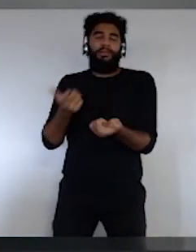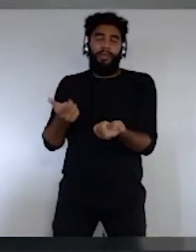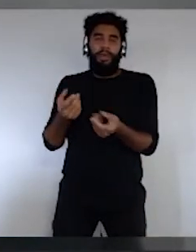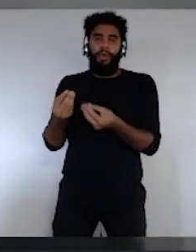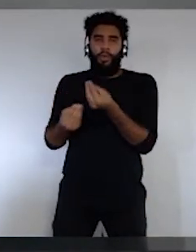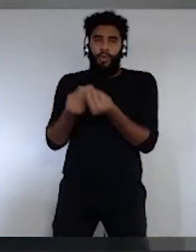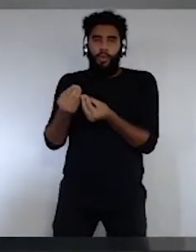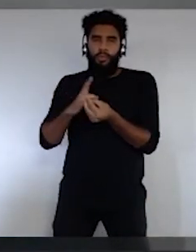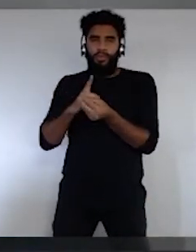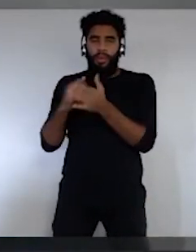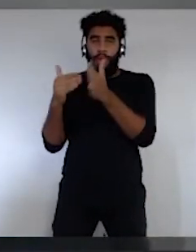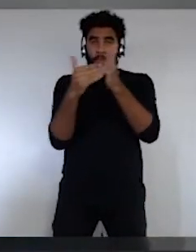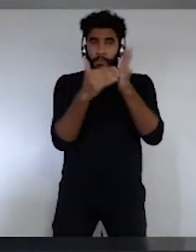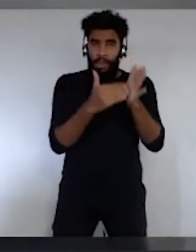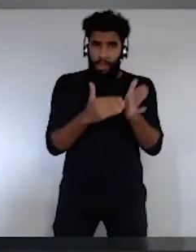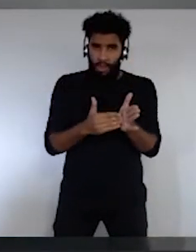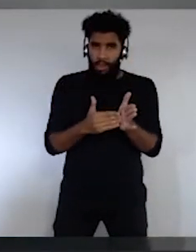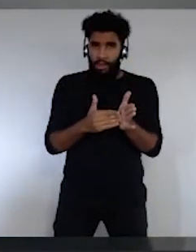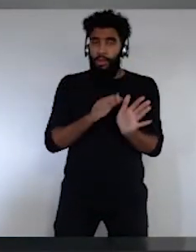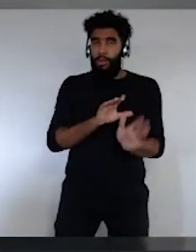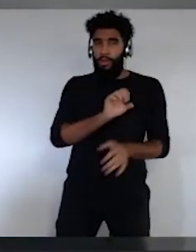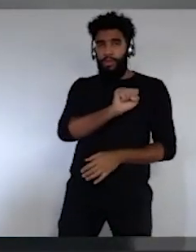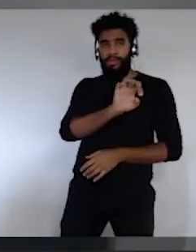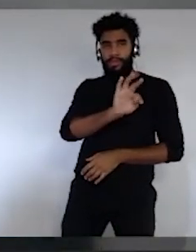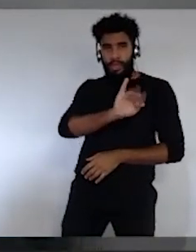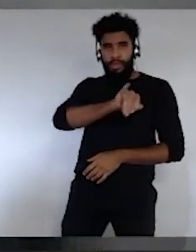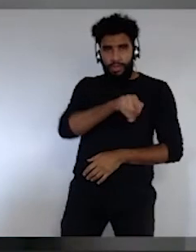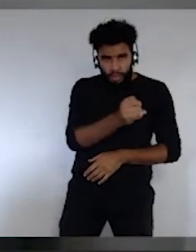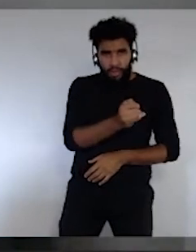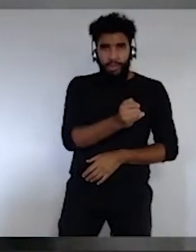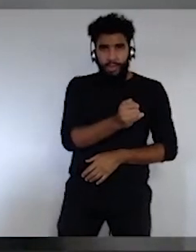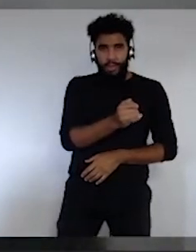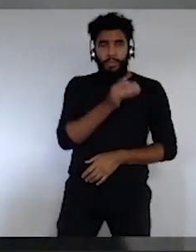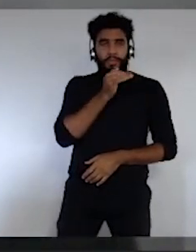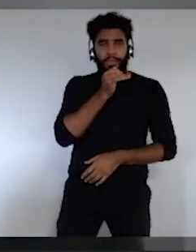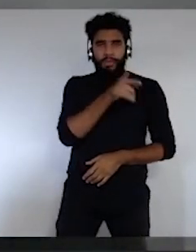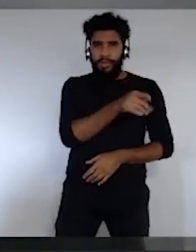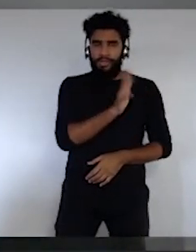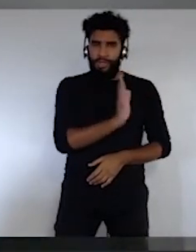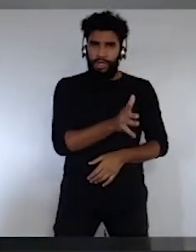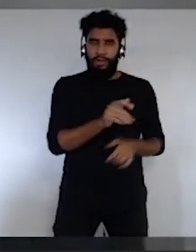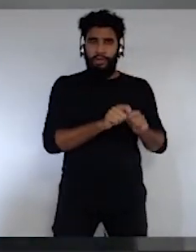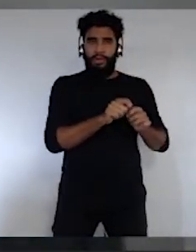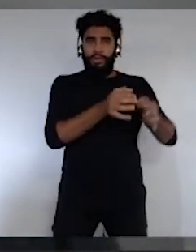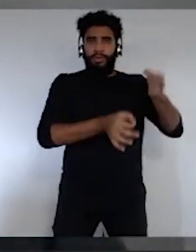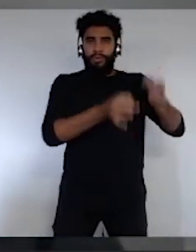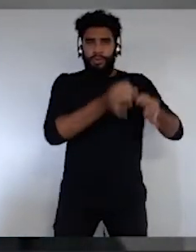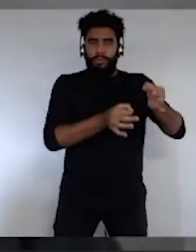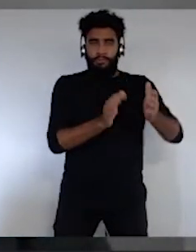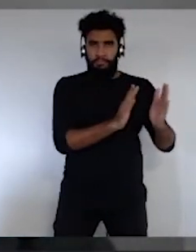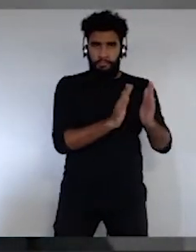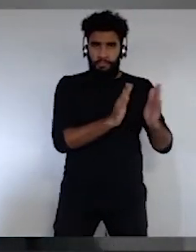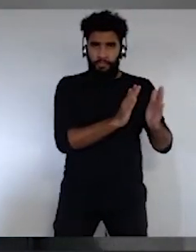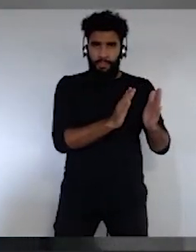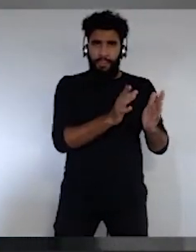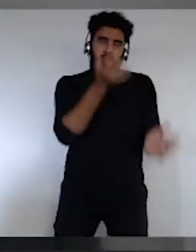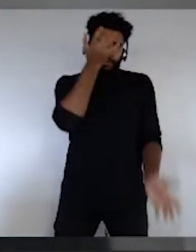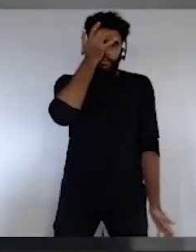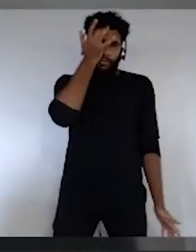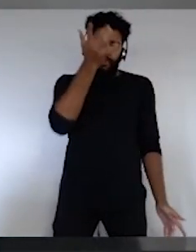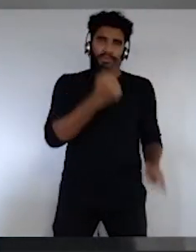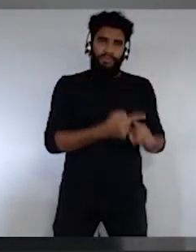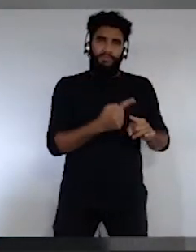prevaleciam, porque ambas são razoáveis, embora não fossem as melhores. Né? Então, as melhores. Então, o que acontece? Isso gerou a necessidade